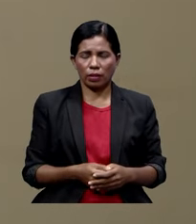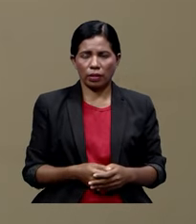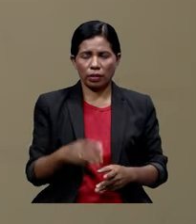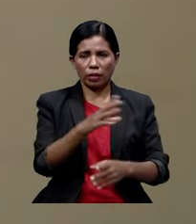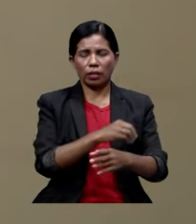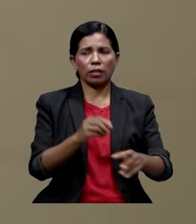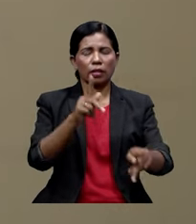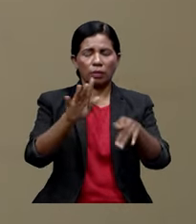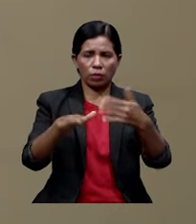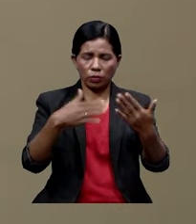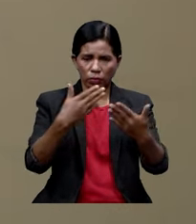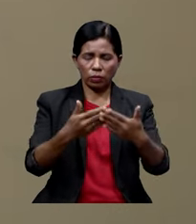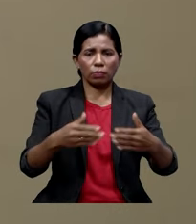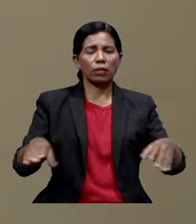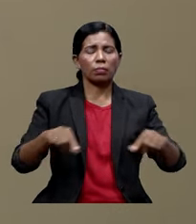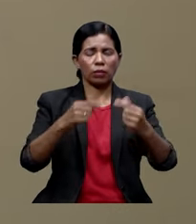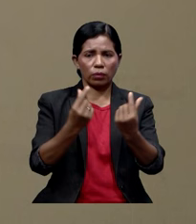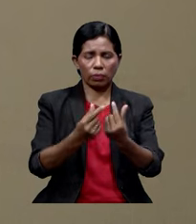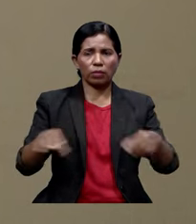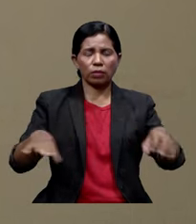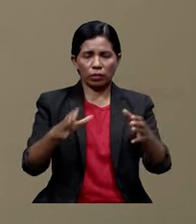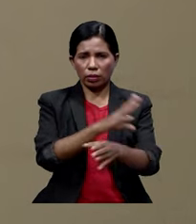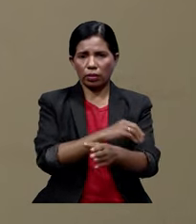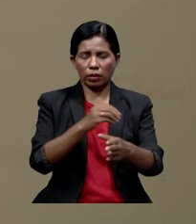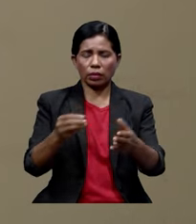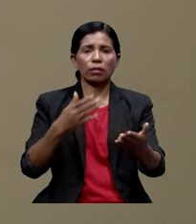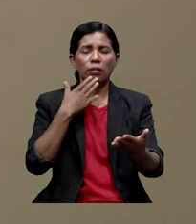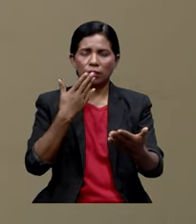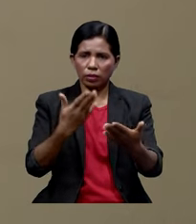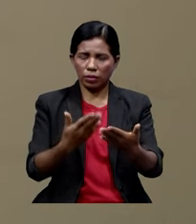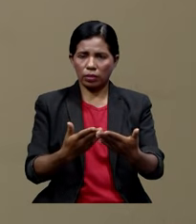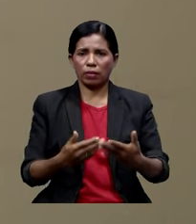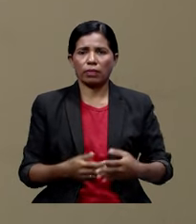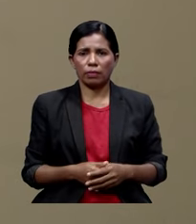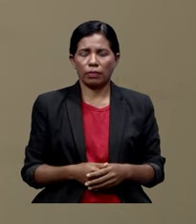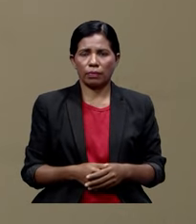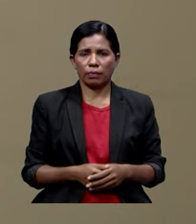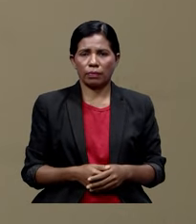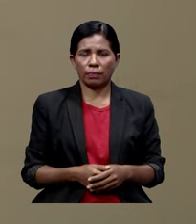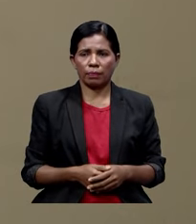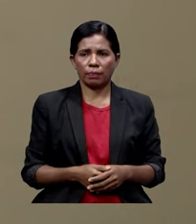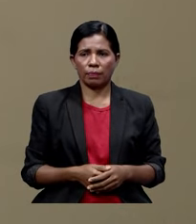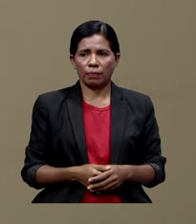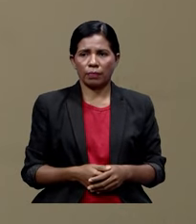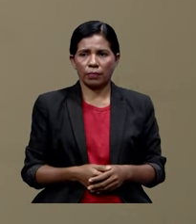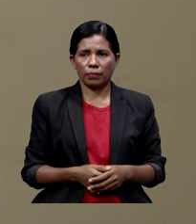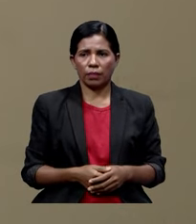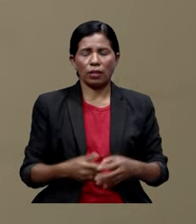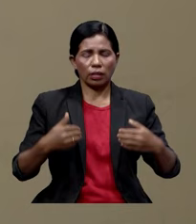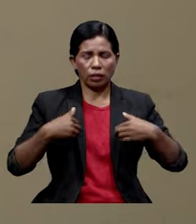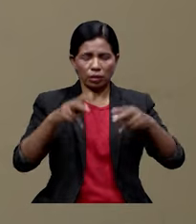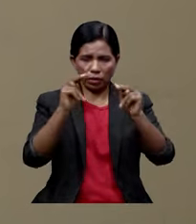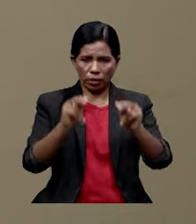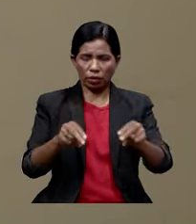melhor equipados para defender os interesses do povo e interesses da